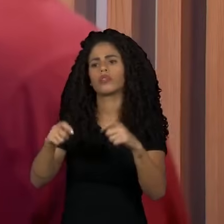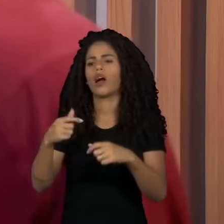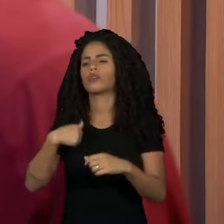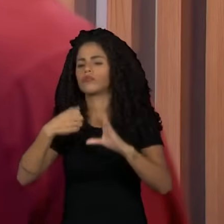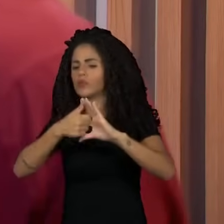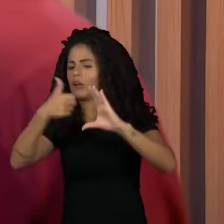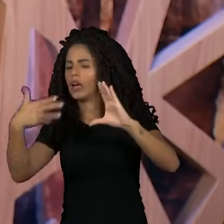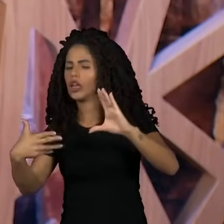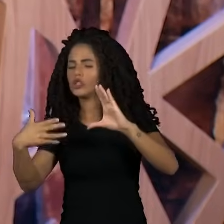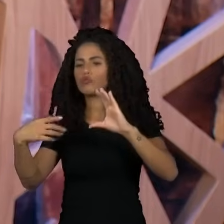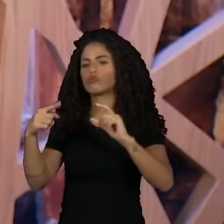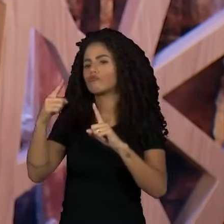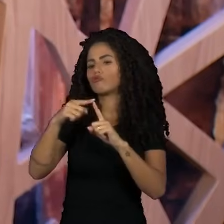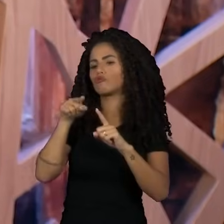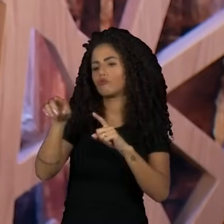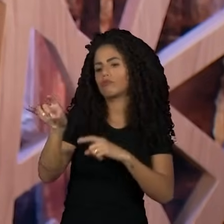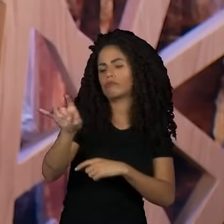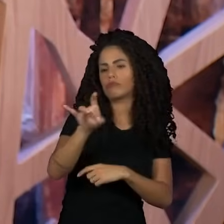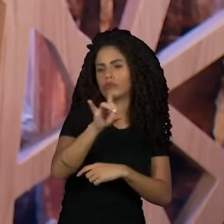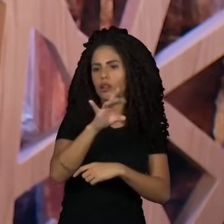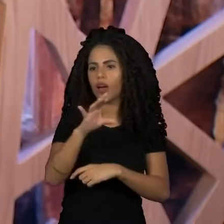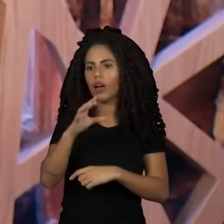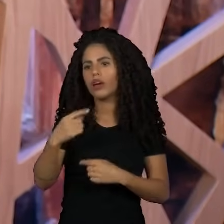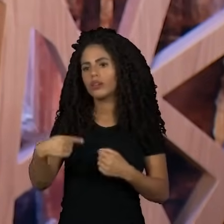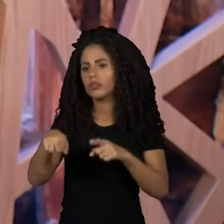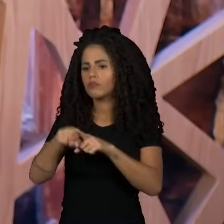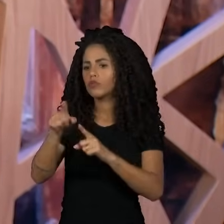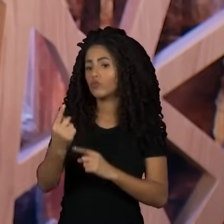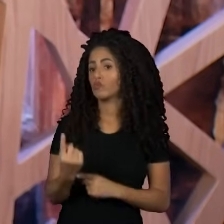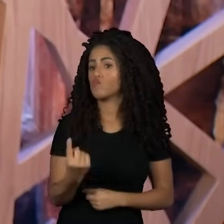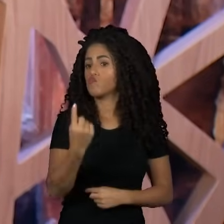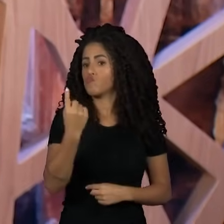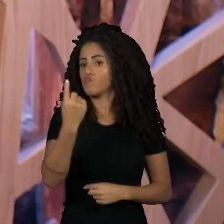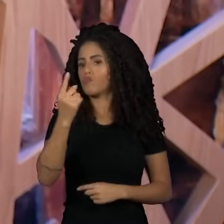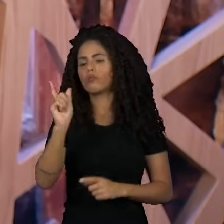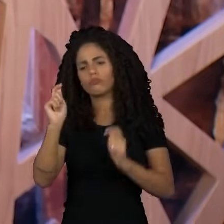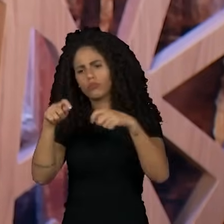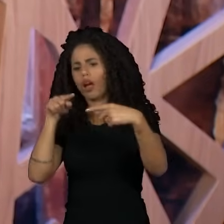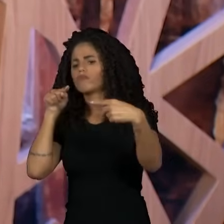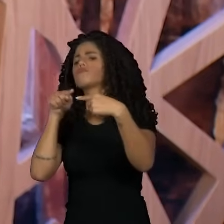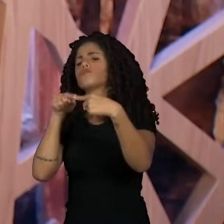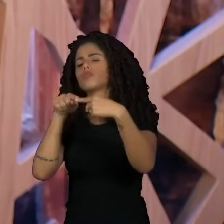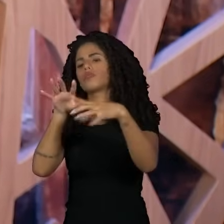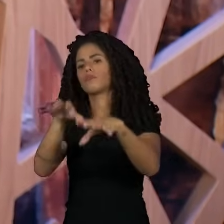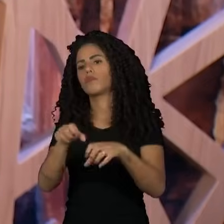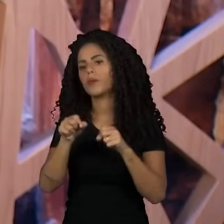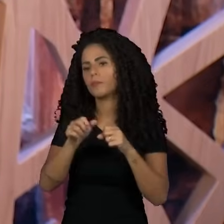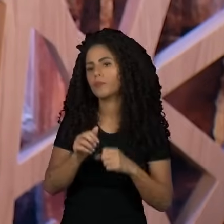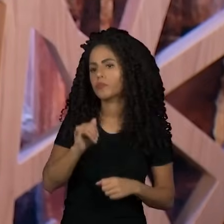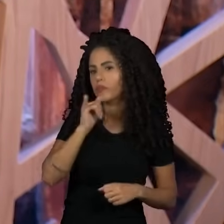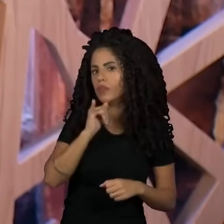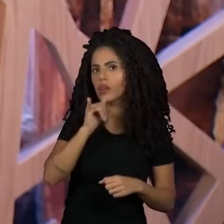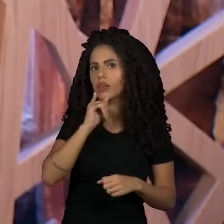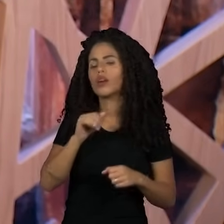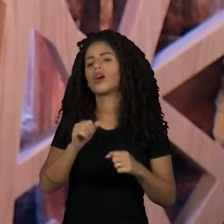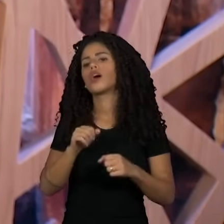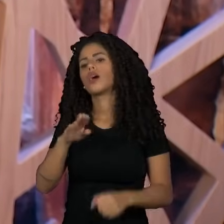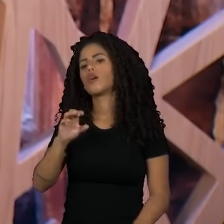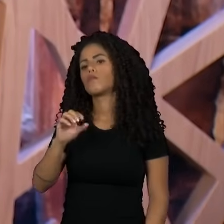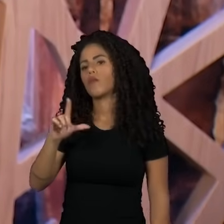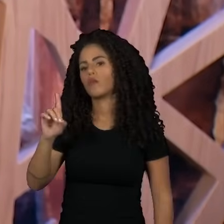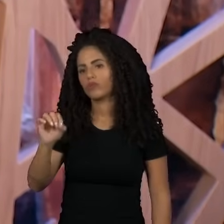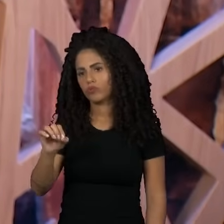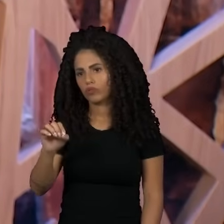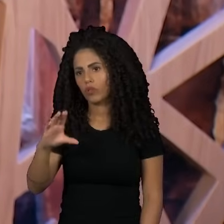mais definidos, e dentro disso a gente vai procurar um indivíduo, um animal que seja mais adequado. Então, por exemplo, eu posso ter um Border Collie que ele seja